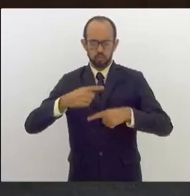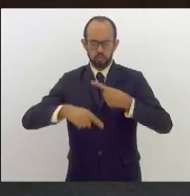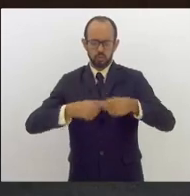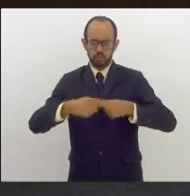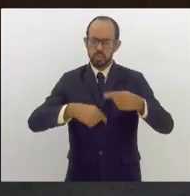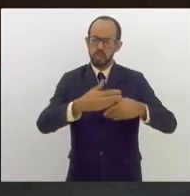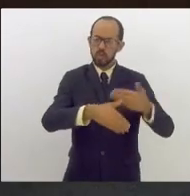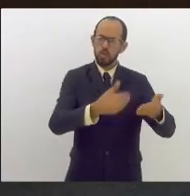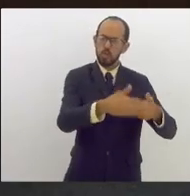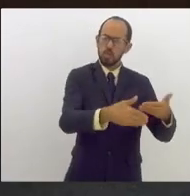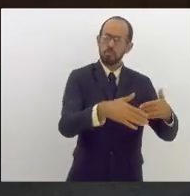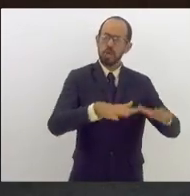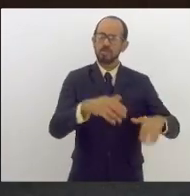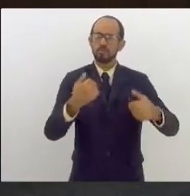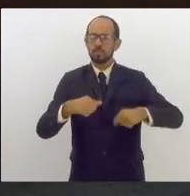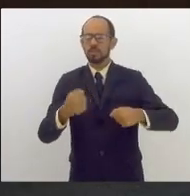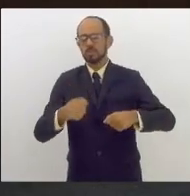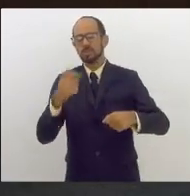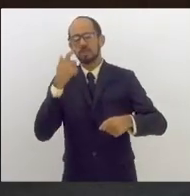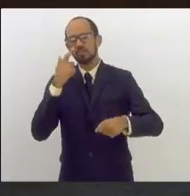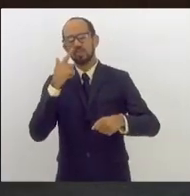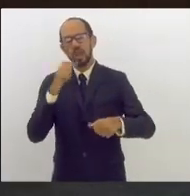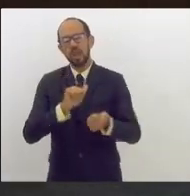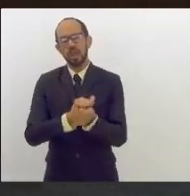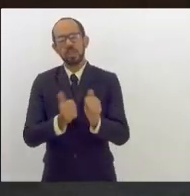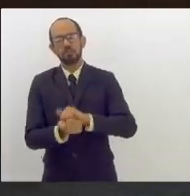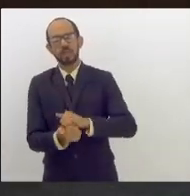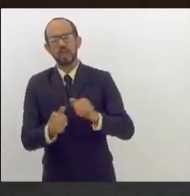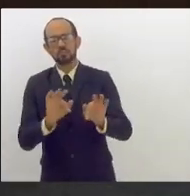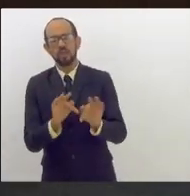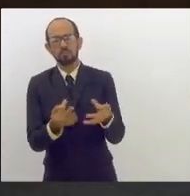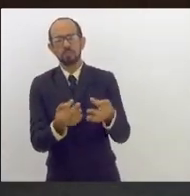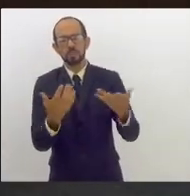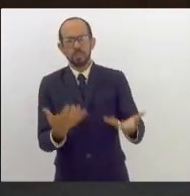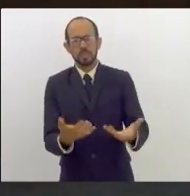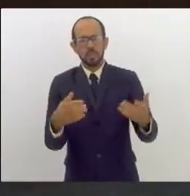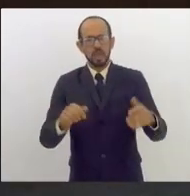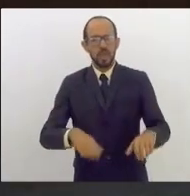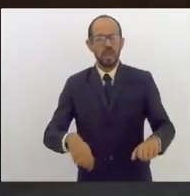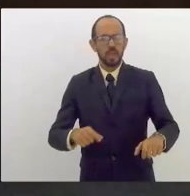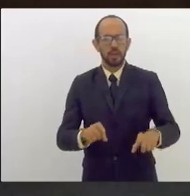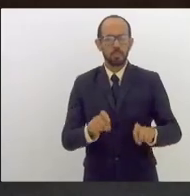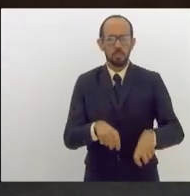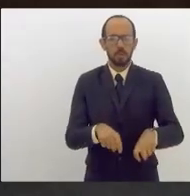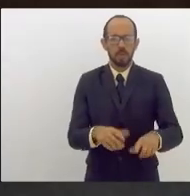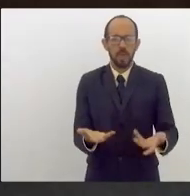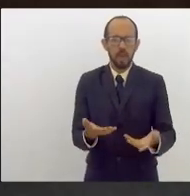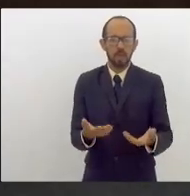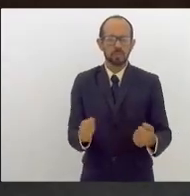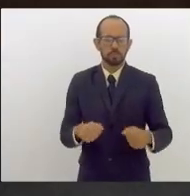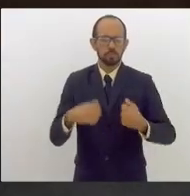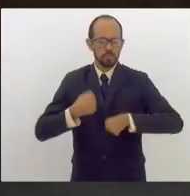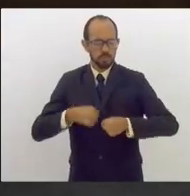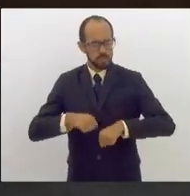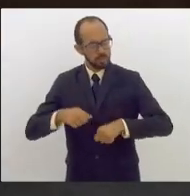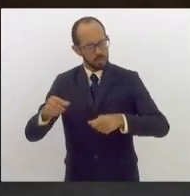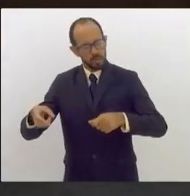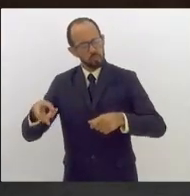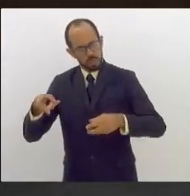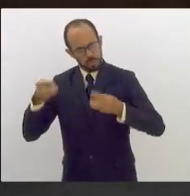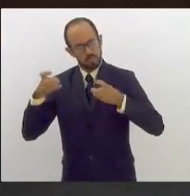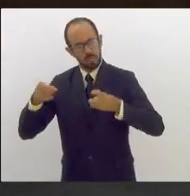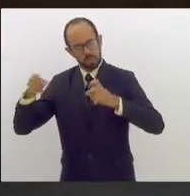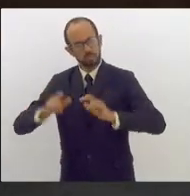que mexer na questão da aonde vai reassentar as famílias que querem propriedade tem que mexer nos prédios abandonados tanto públicos quando